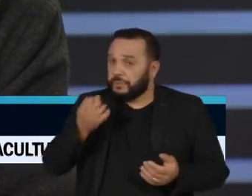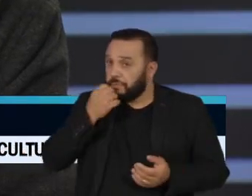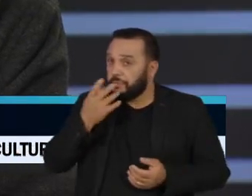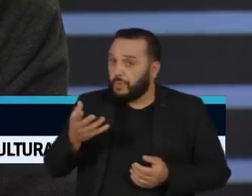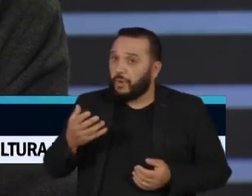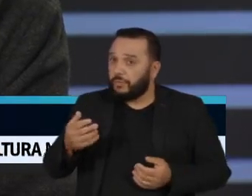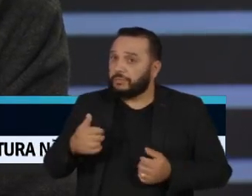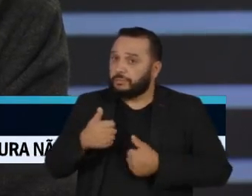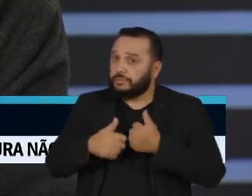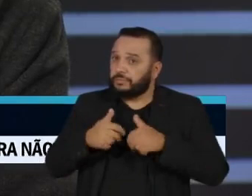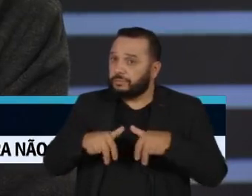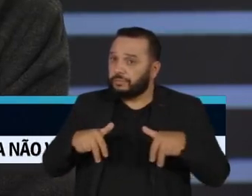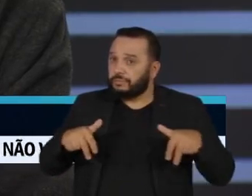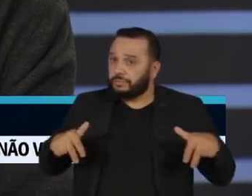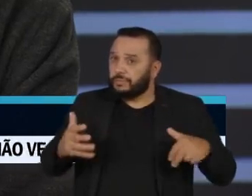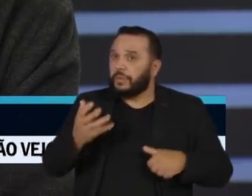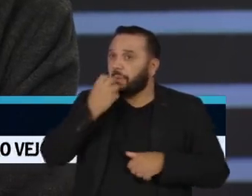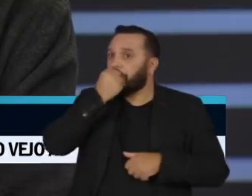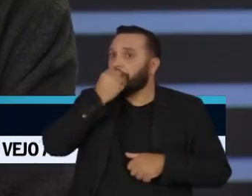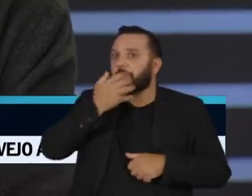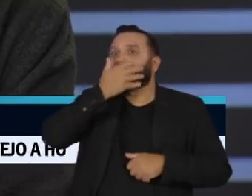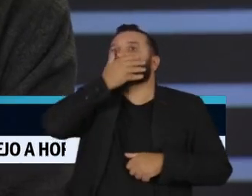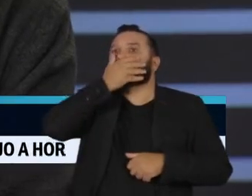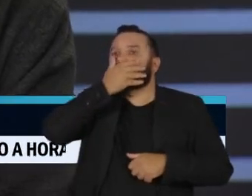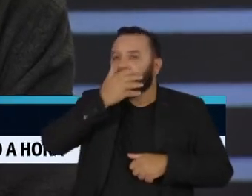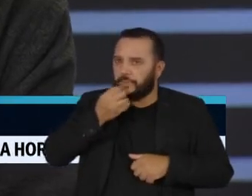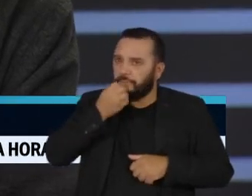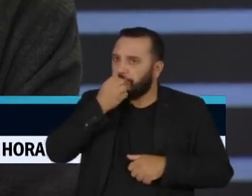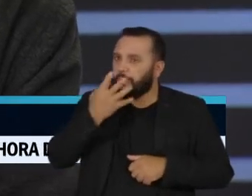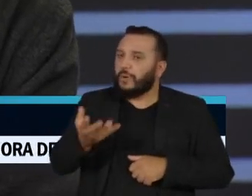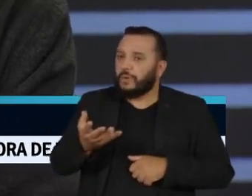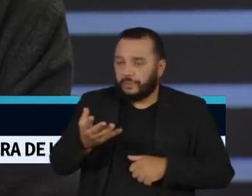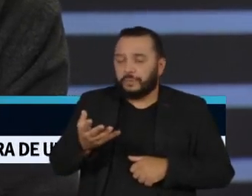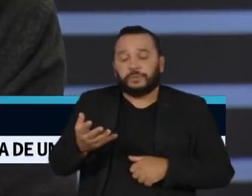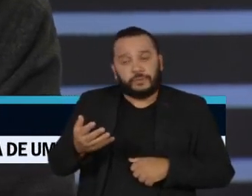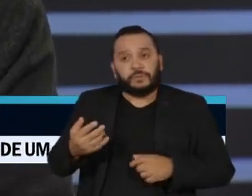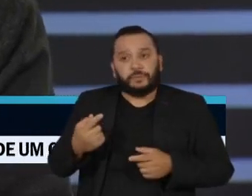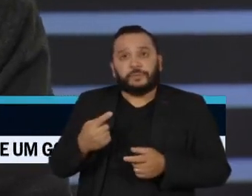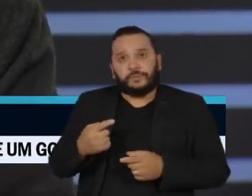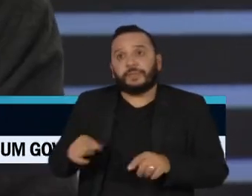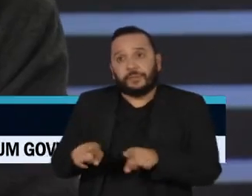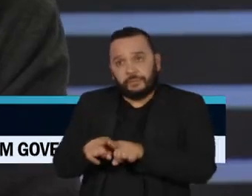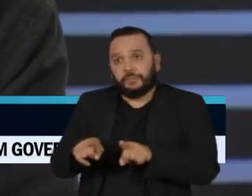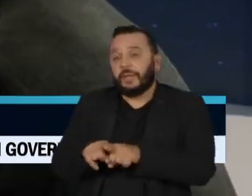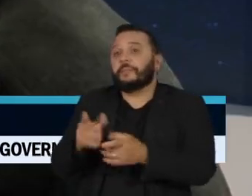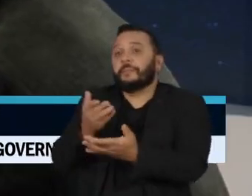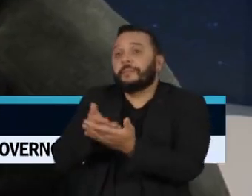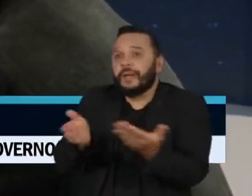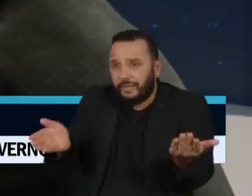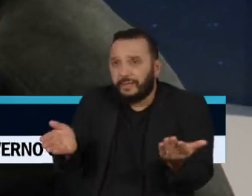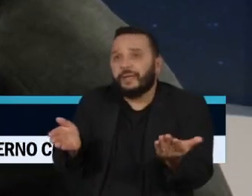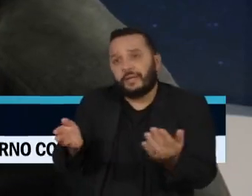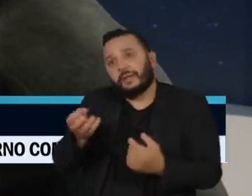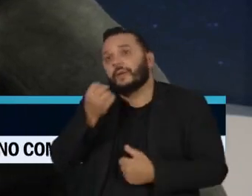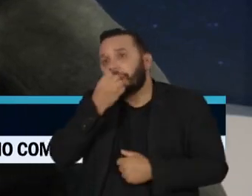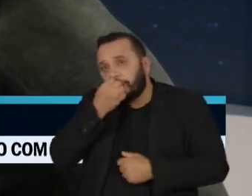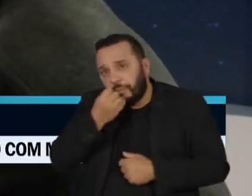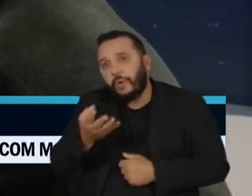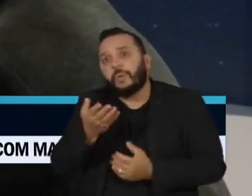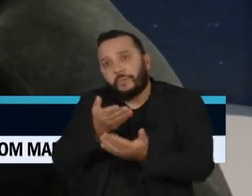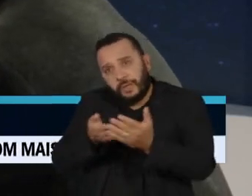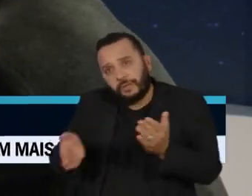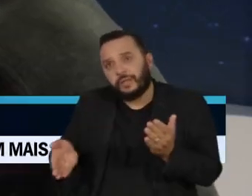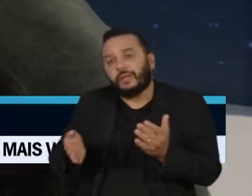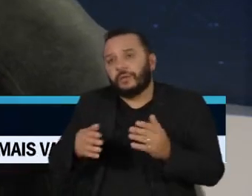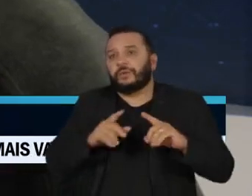que os jogadores alemães fizeram quase tão bom quanto perdeu o jogo para o Japão mas acho correto como foi correto